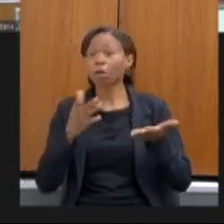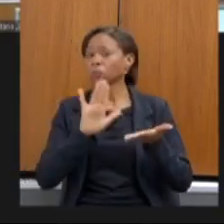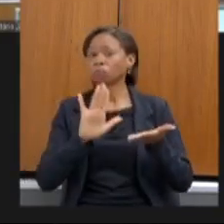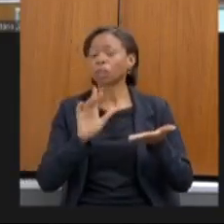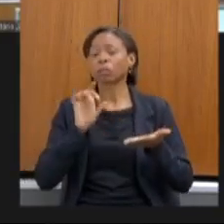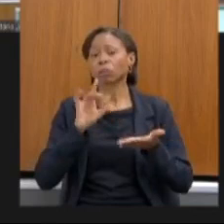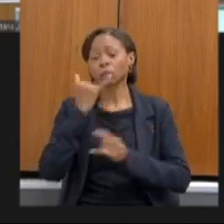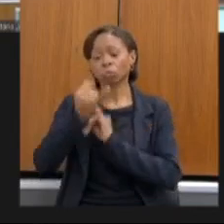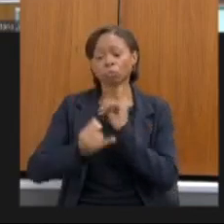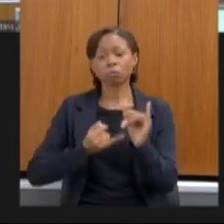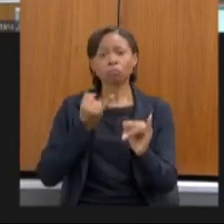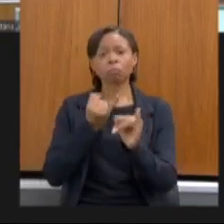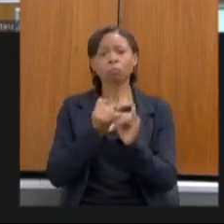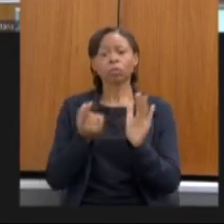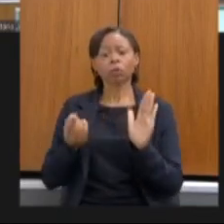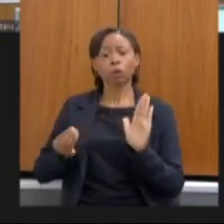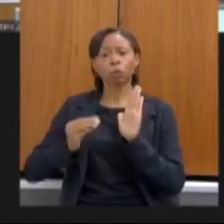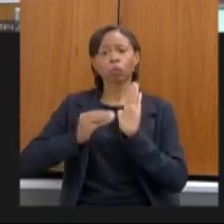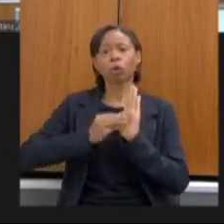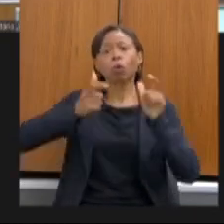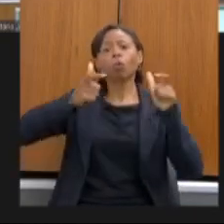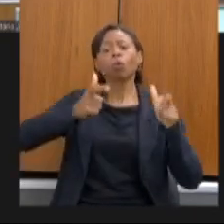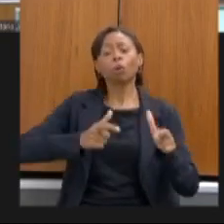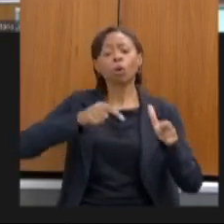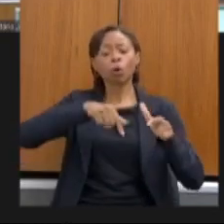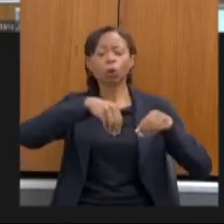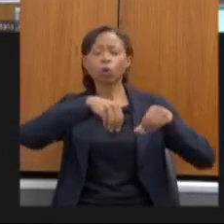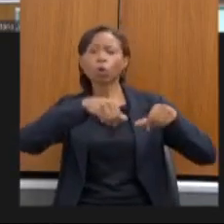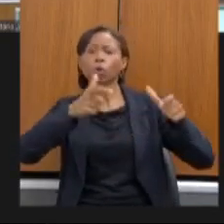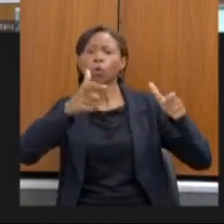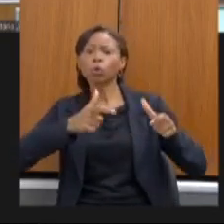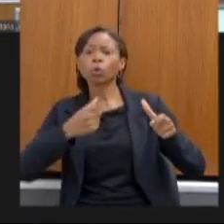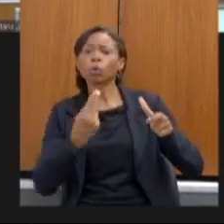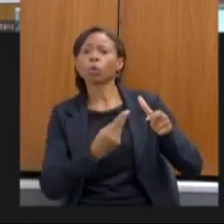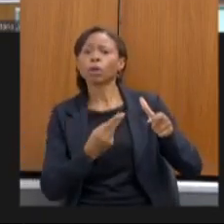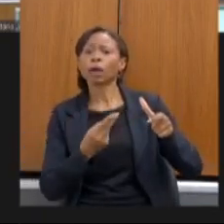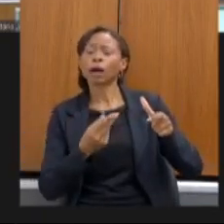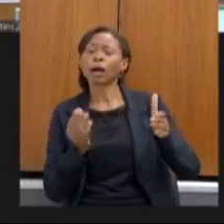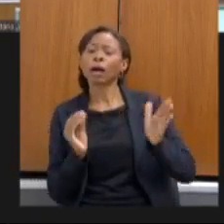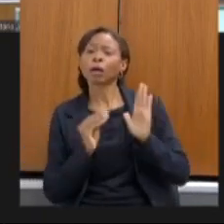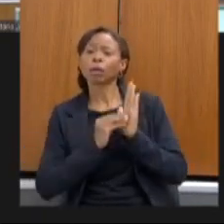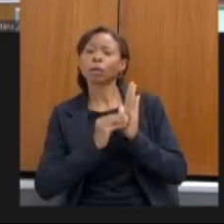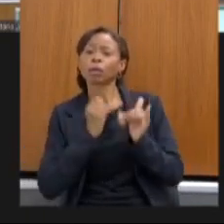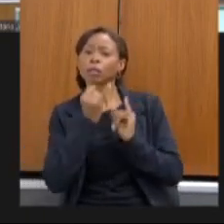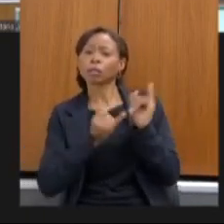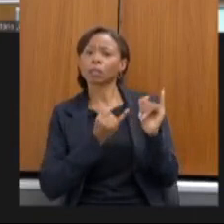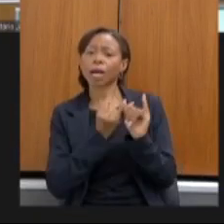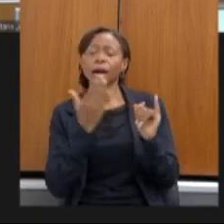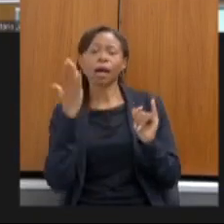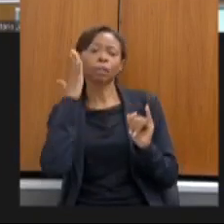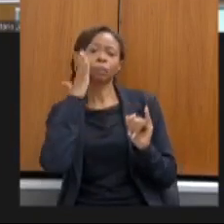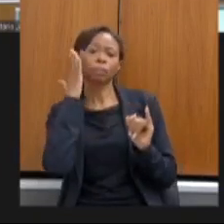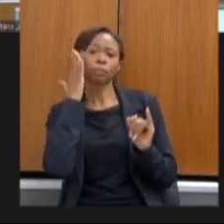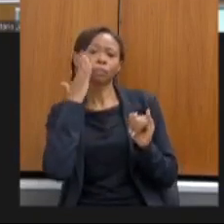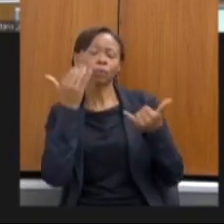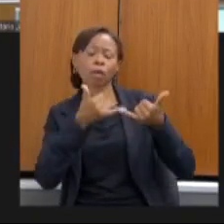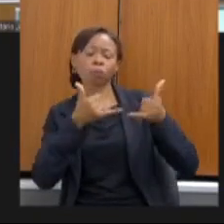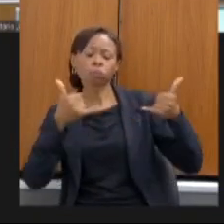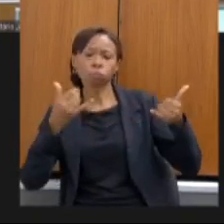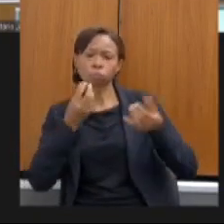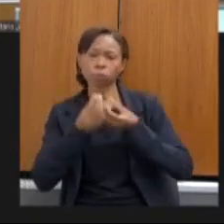coordenadas geográficas do terreno e você tem mais ou menos uma ideia da disponibilidade de transmissão capacitando